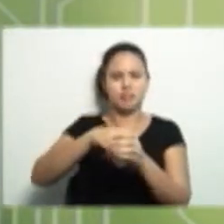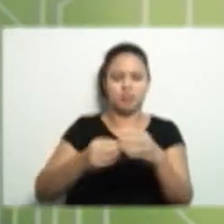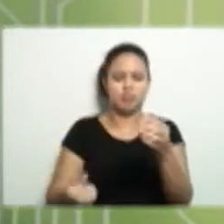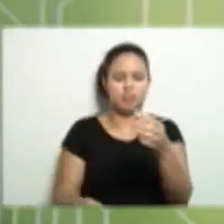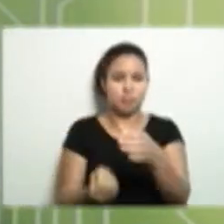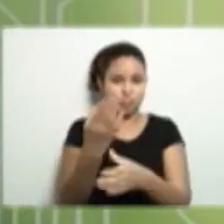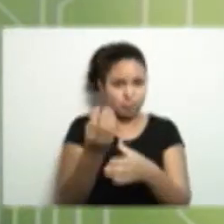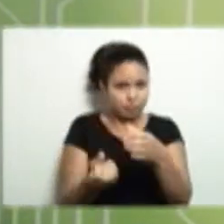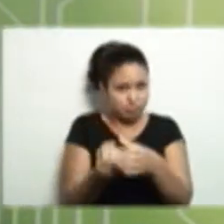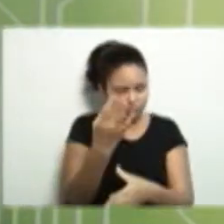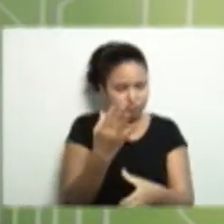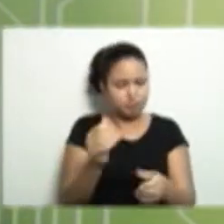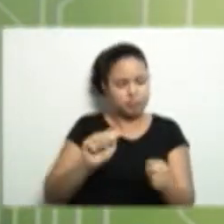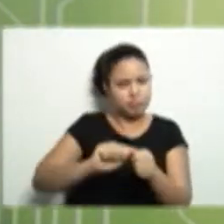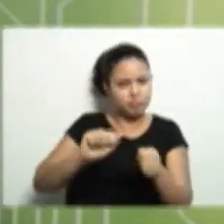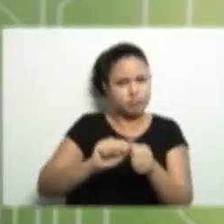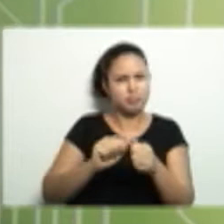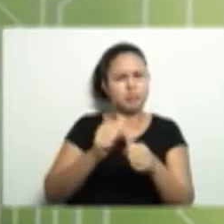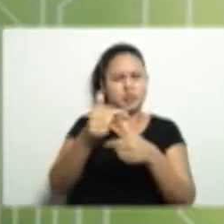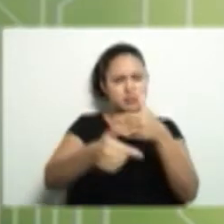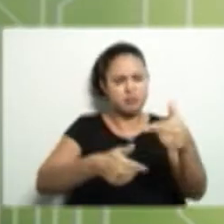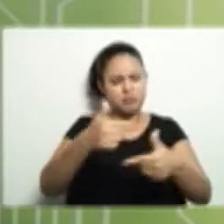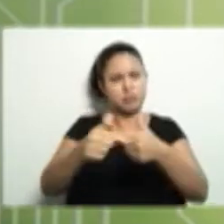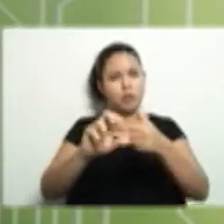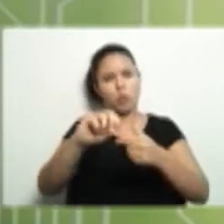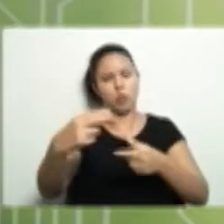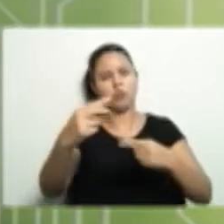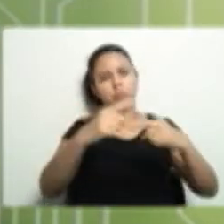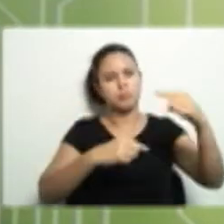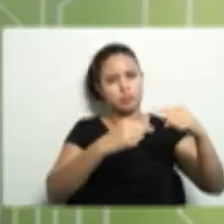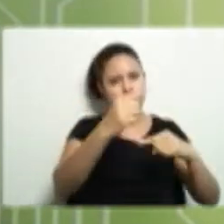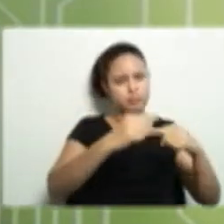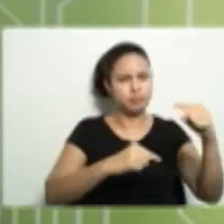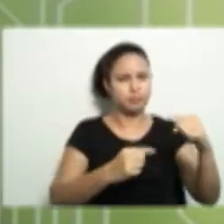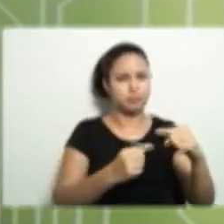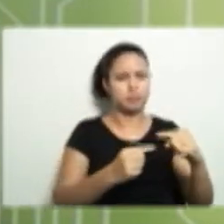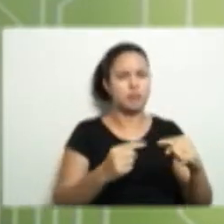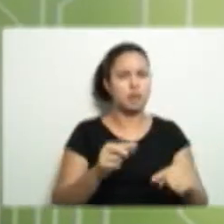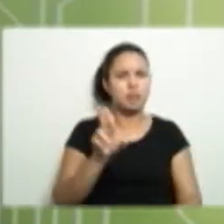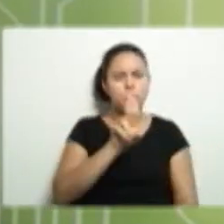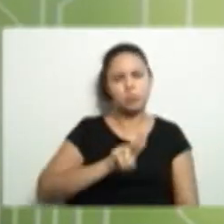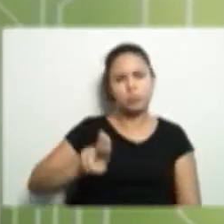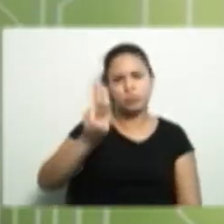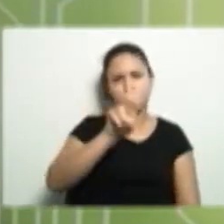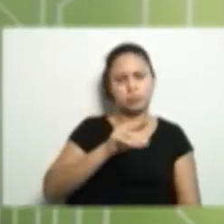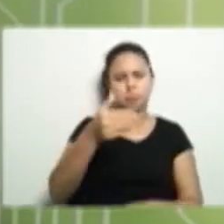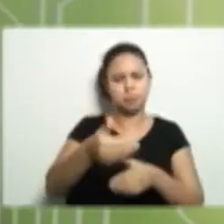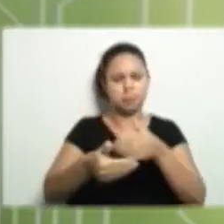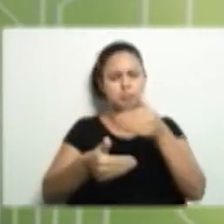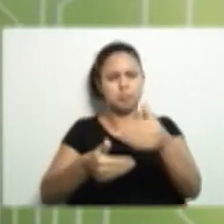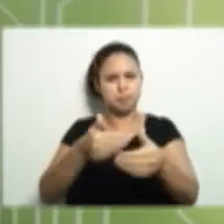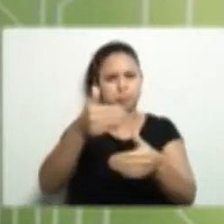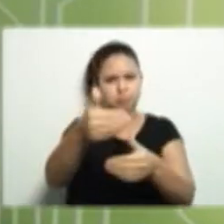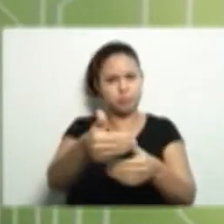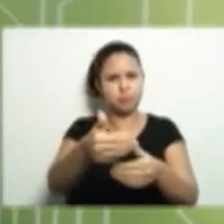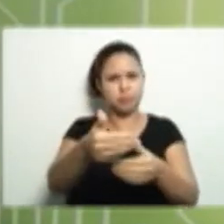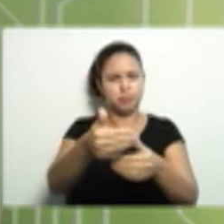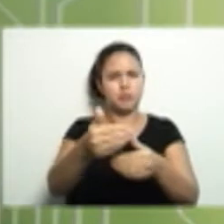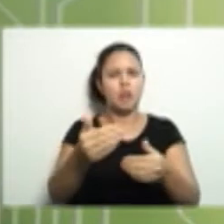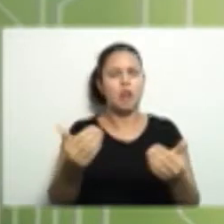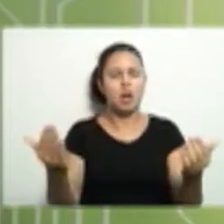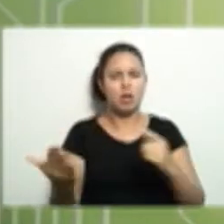maneira mais otimizada quando nós utilizamos processos produtivos que vão nos levar a uma situação mais moderna, uma